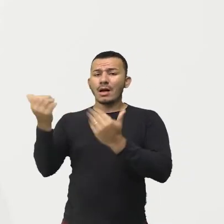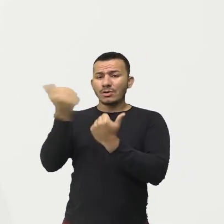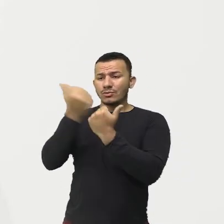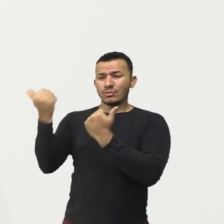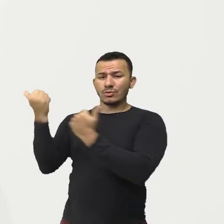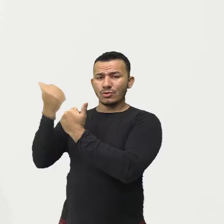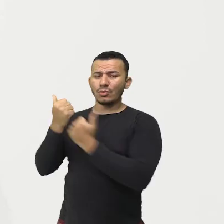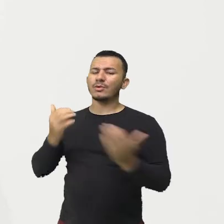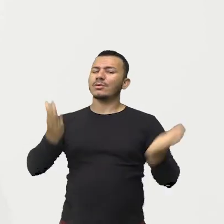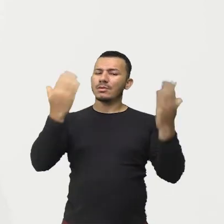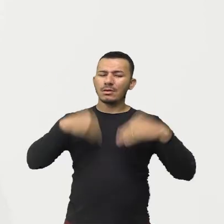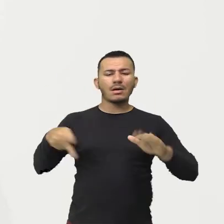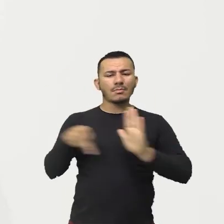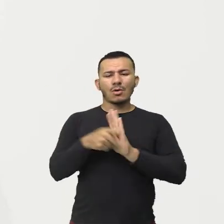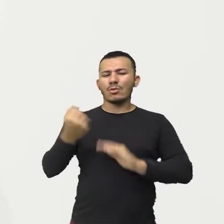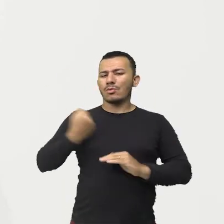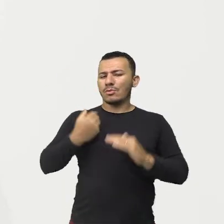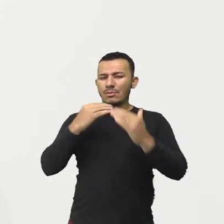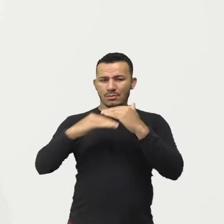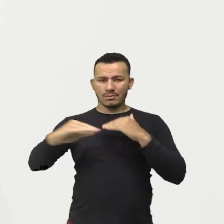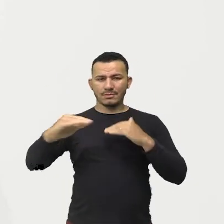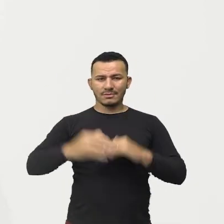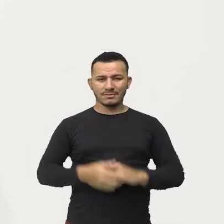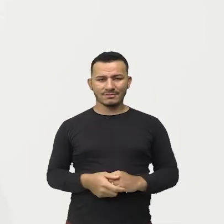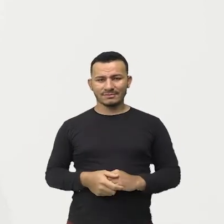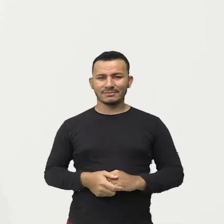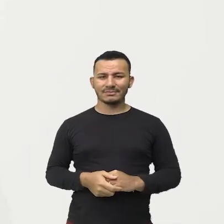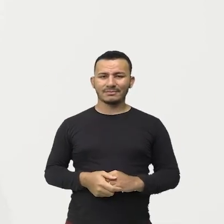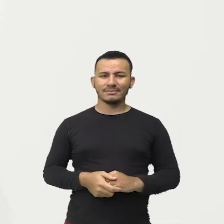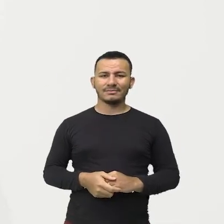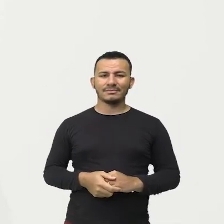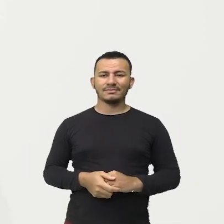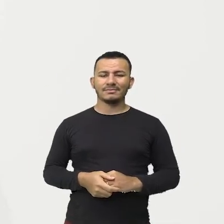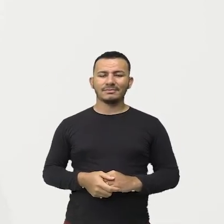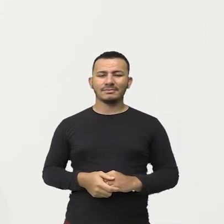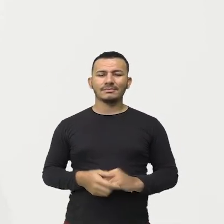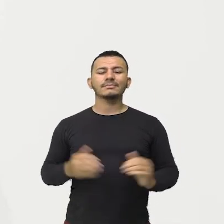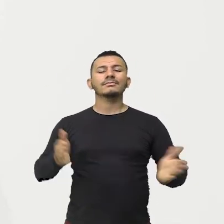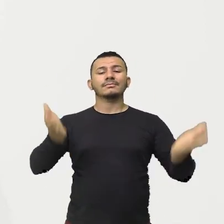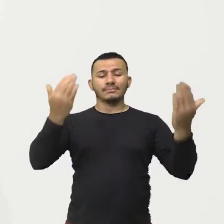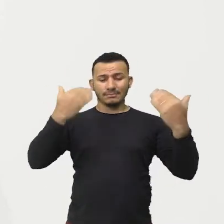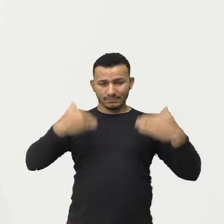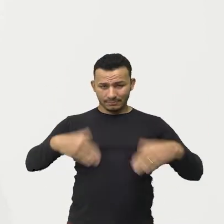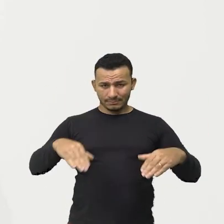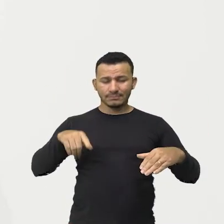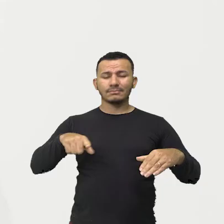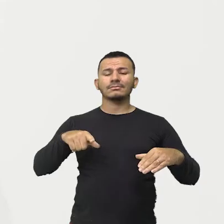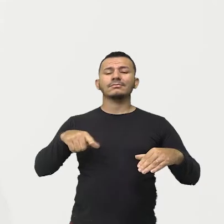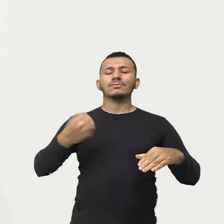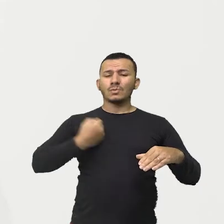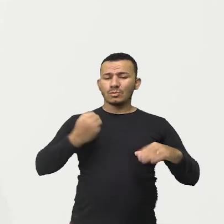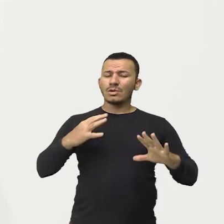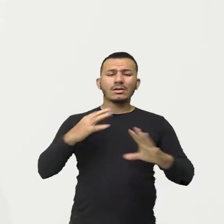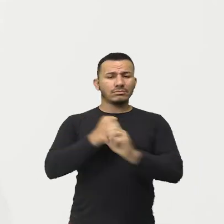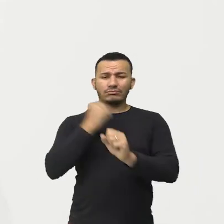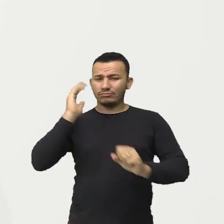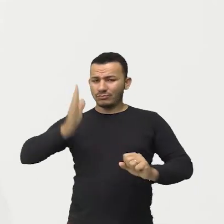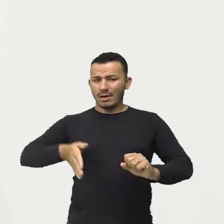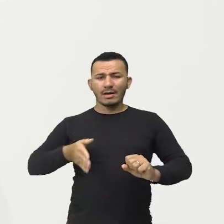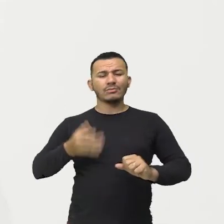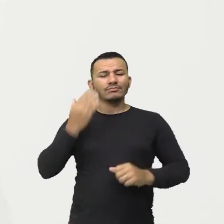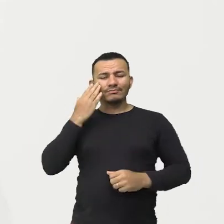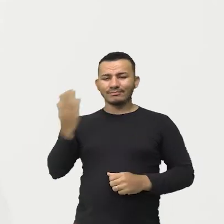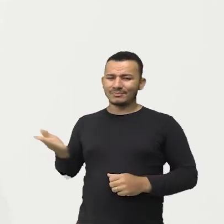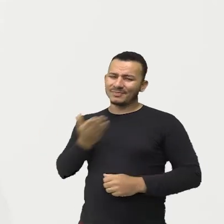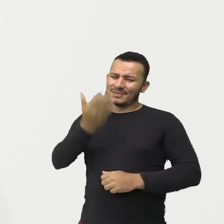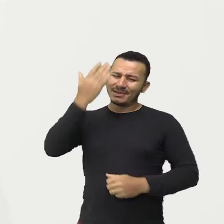então numa expressão numérica, né? E aí, virou expressão numérica, é só fazer cálculo, como